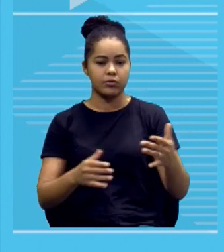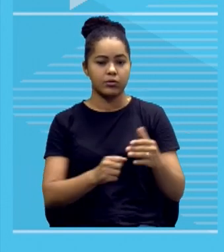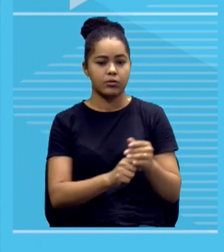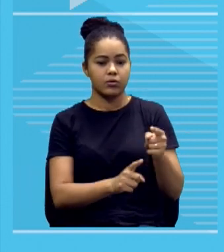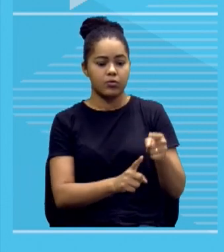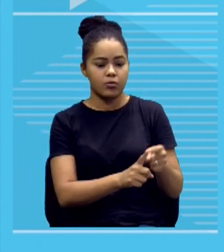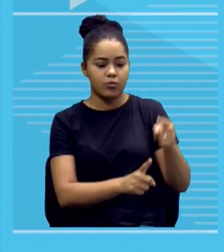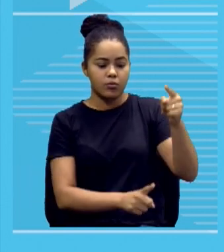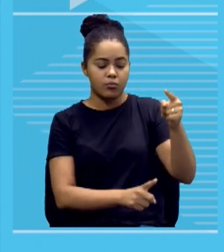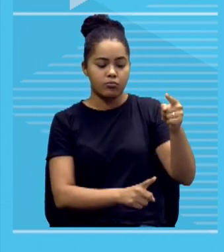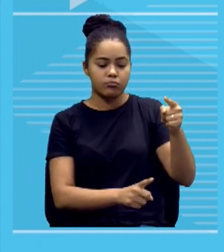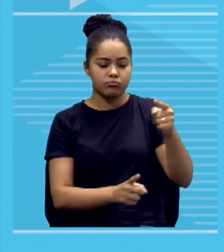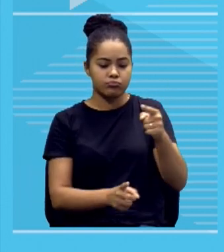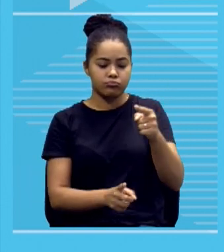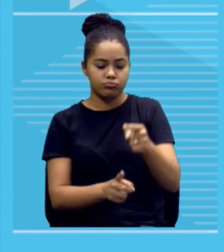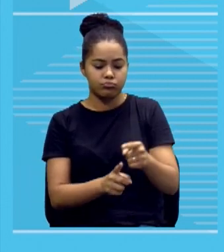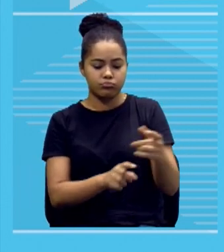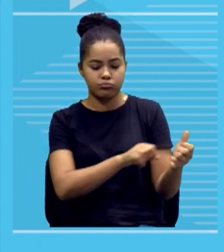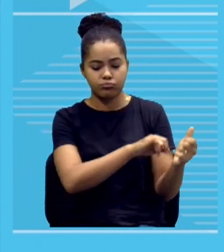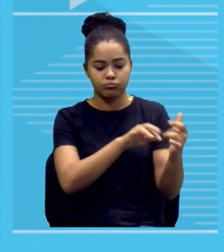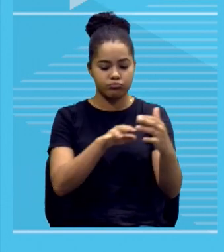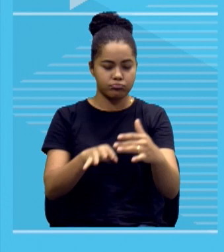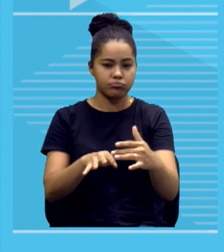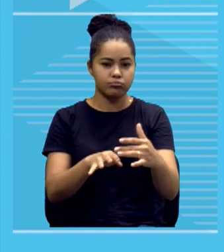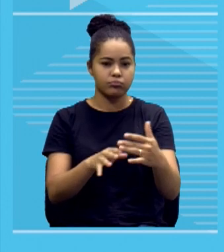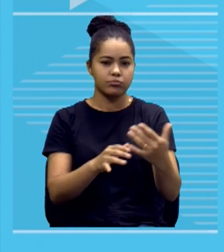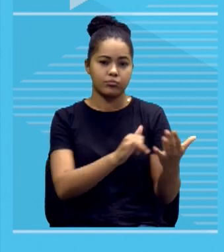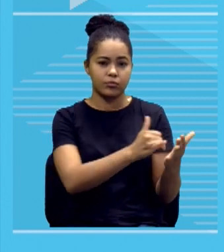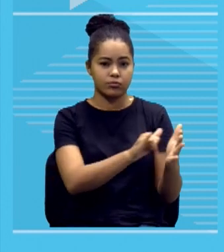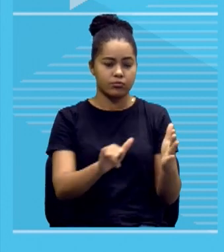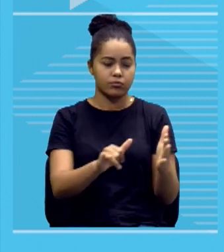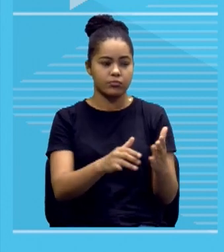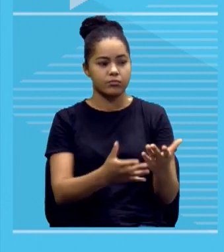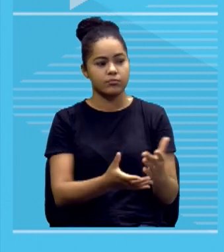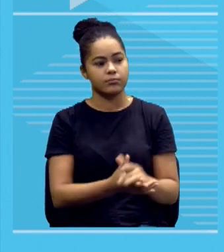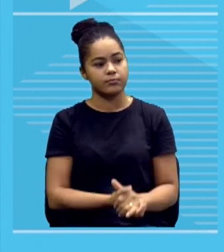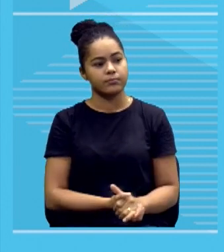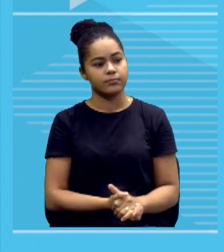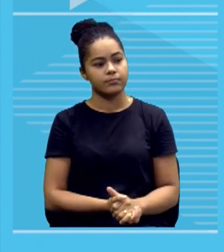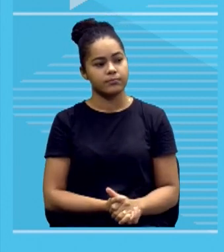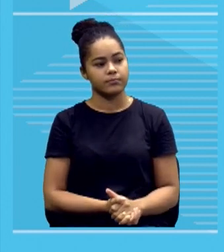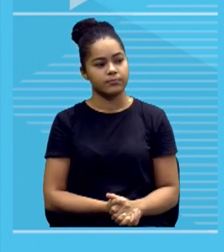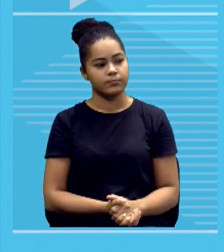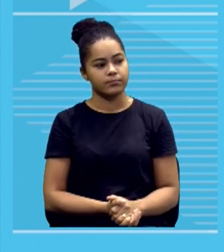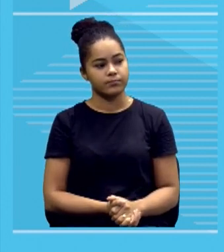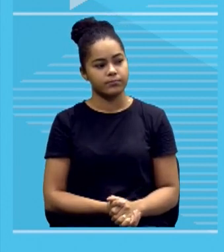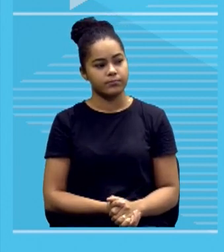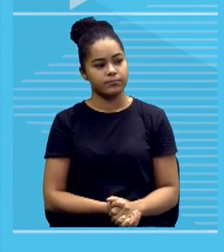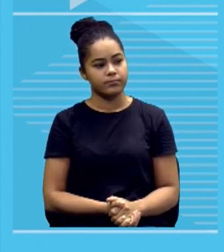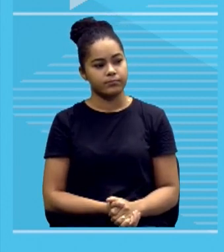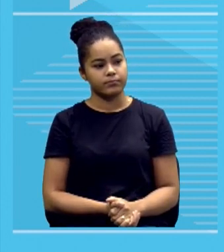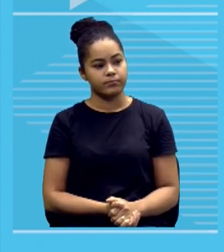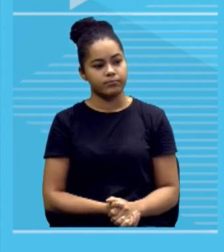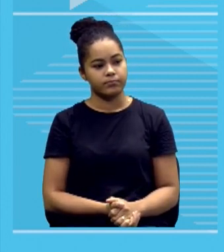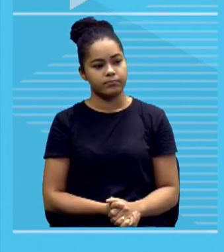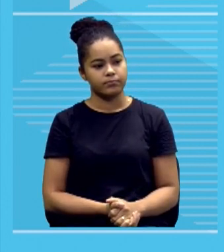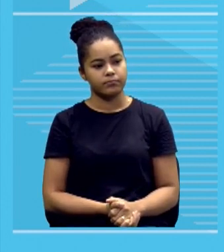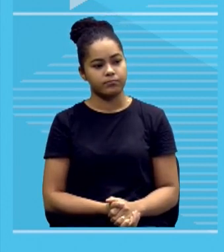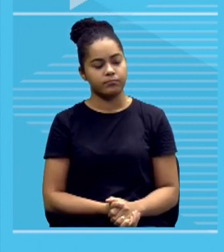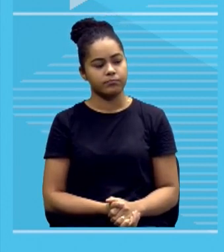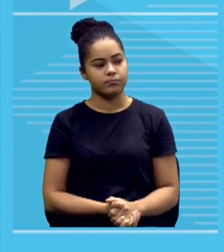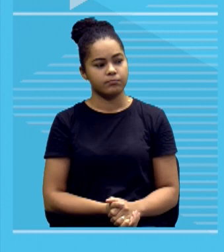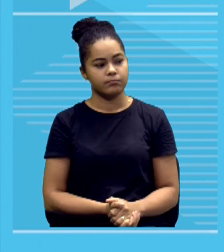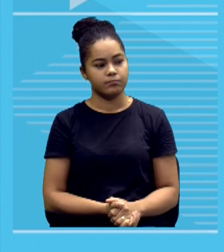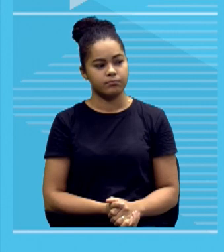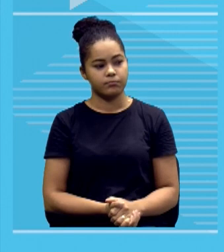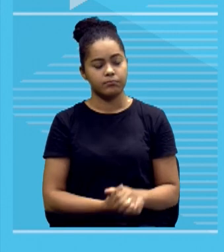a placa menor. Esse símbolo é o mesmo utilizado para geradores. A diferença está no sentido da corrente elétrica. Em um circuito com